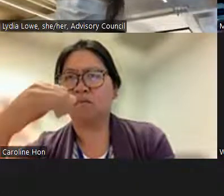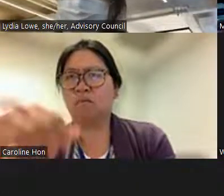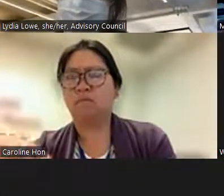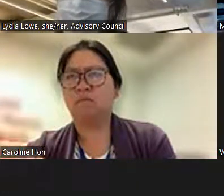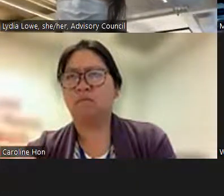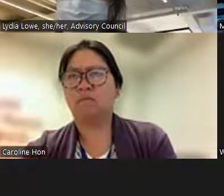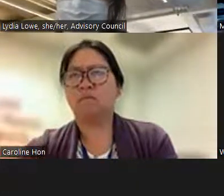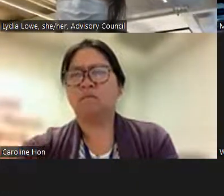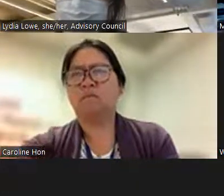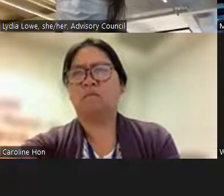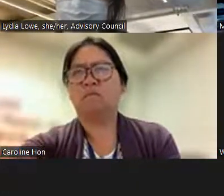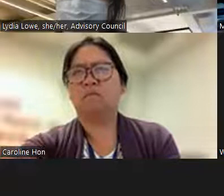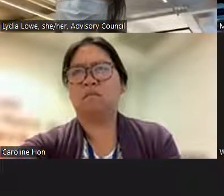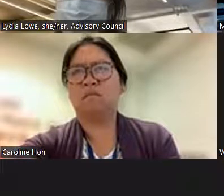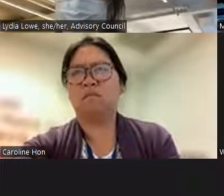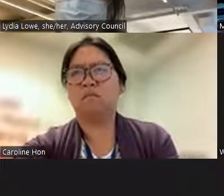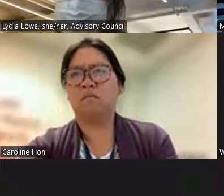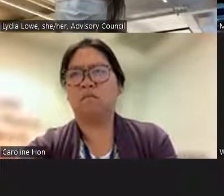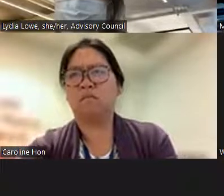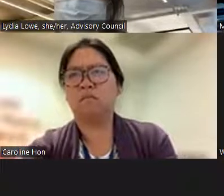Departamento desde